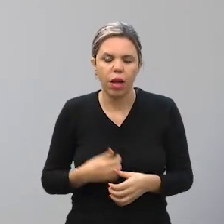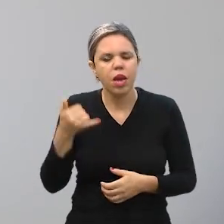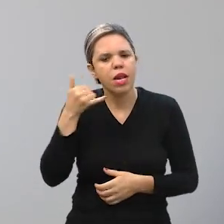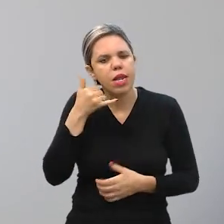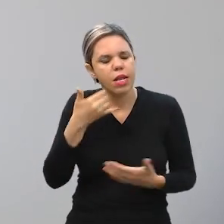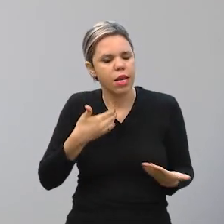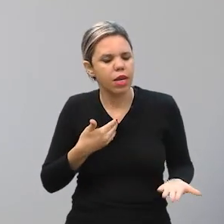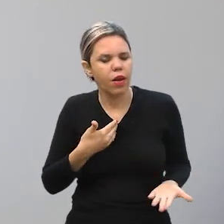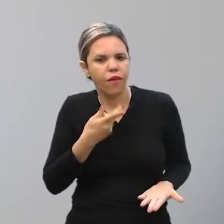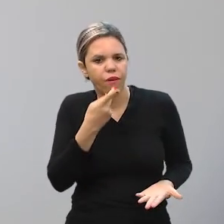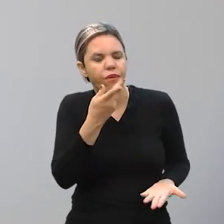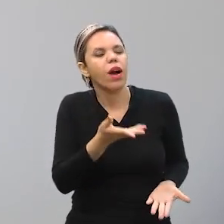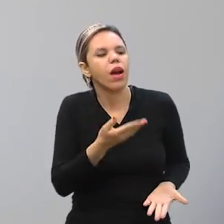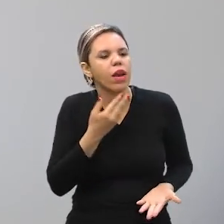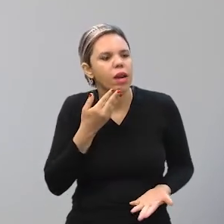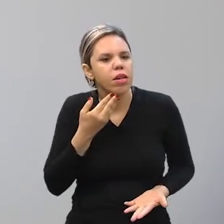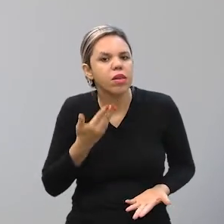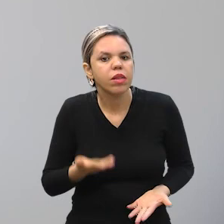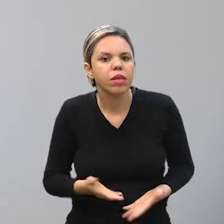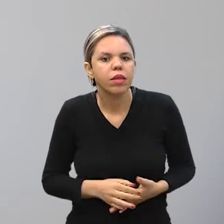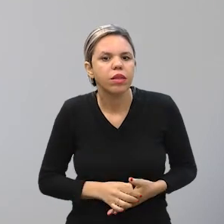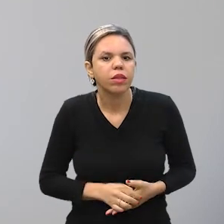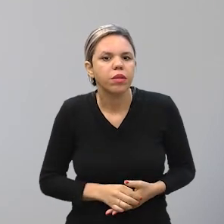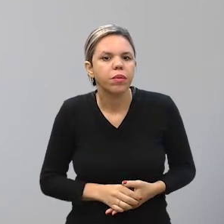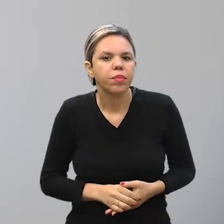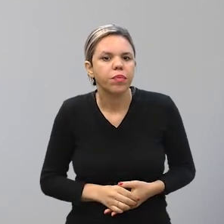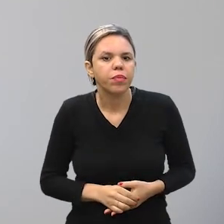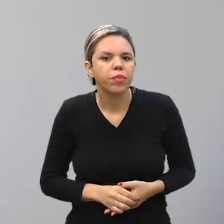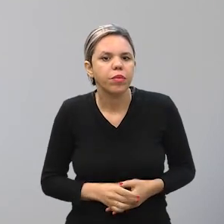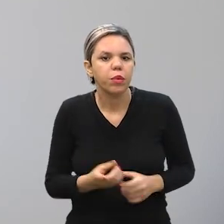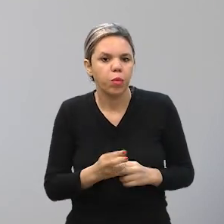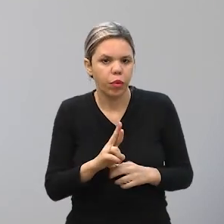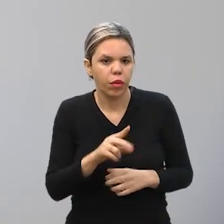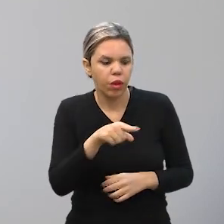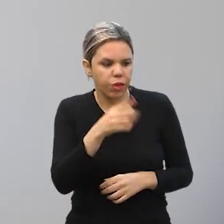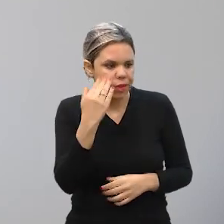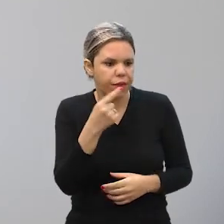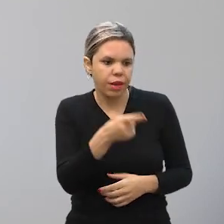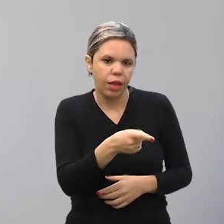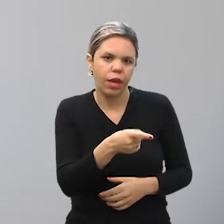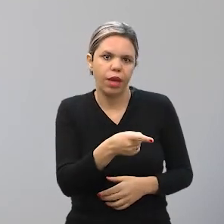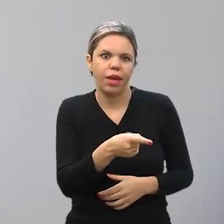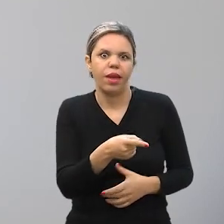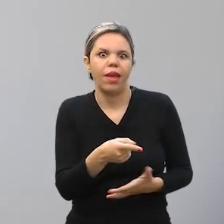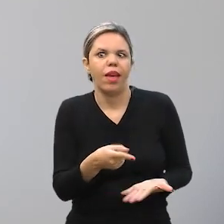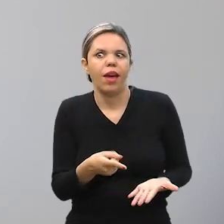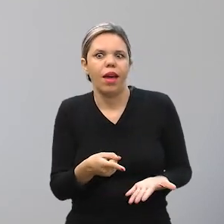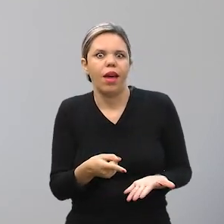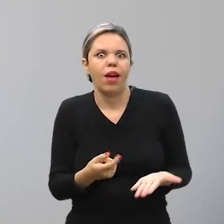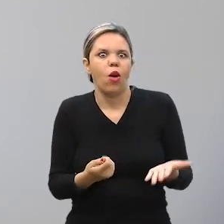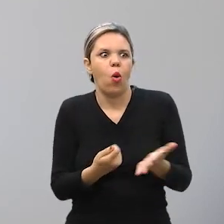liga e fala assim, olha, doutor, eu sei que a senhora é contrabandista.